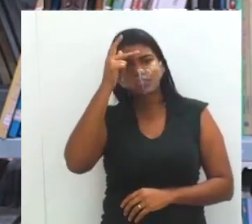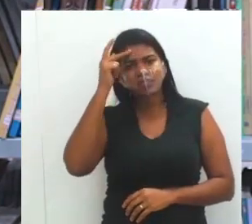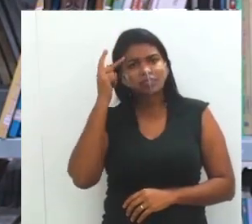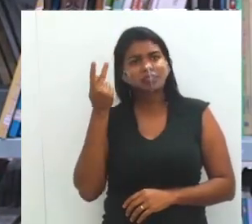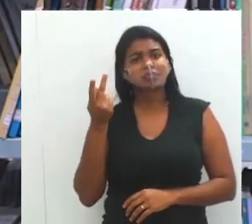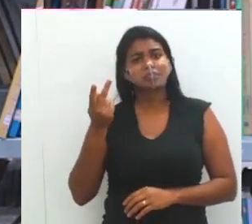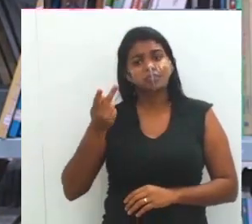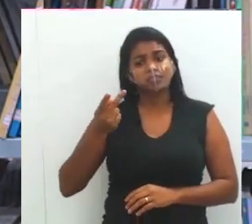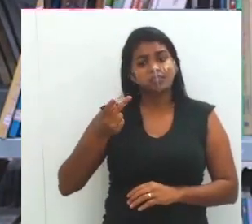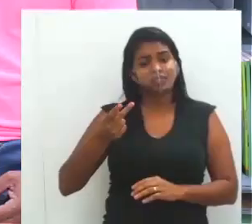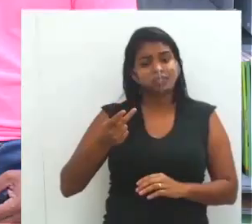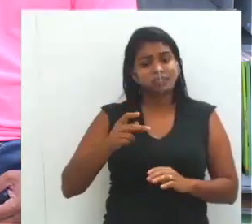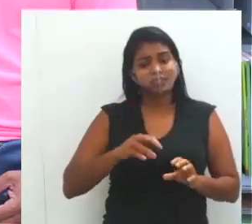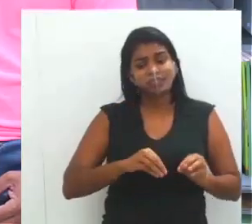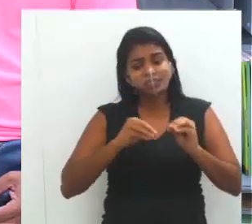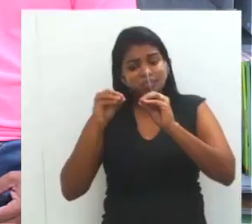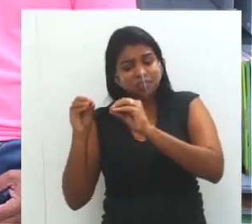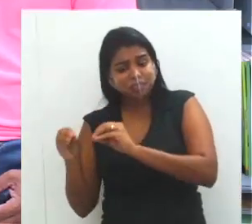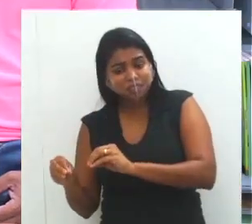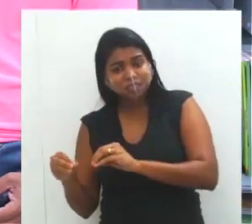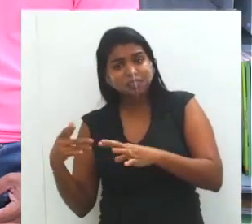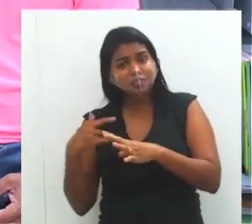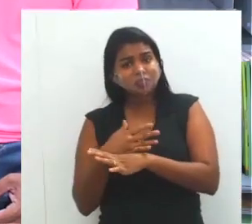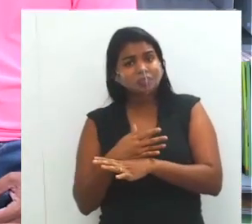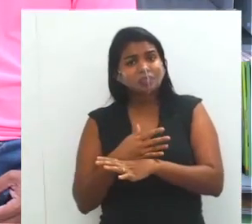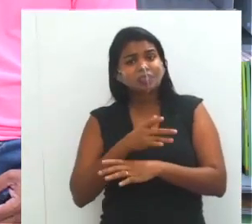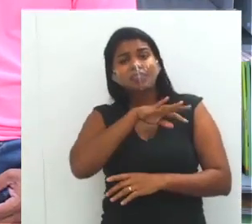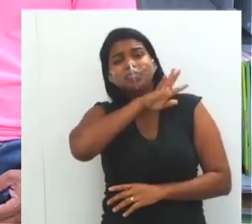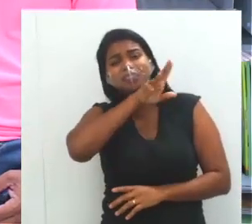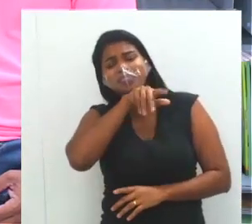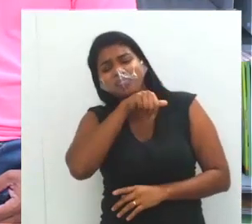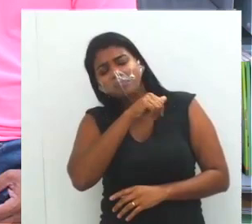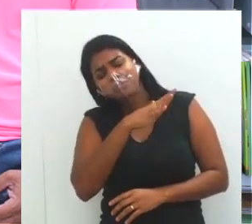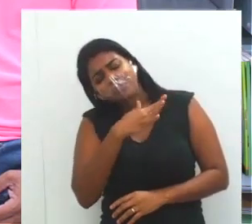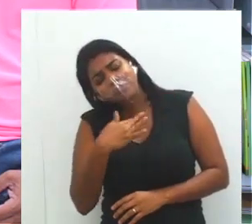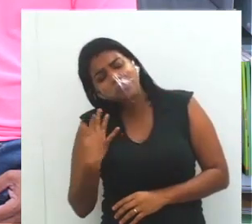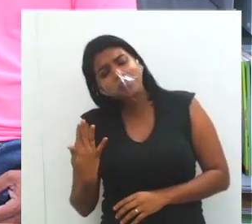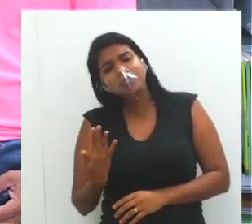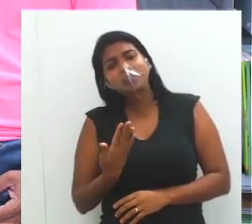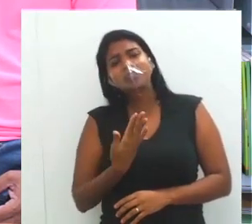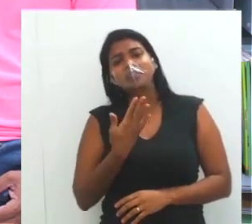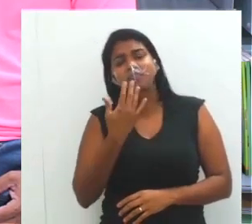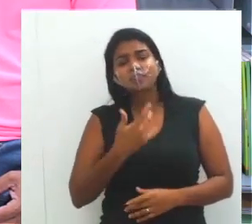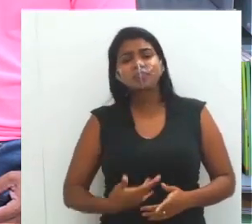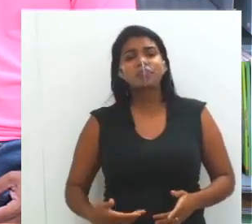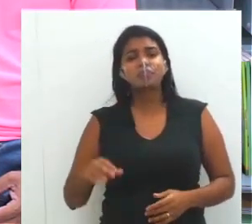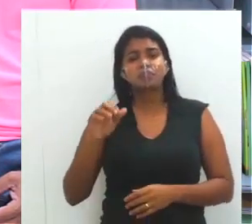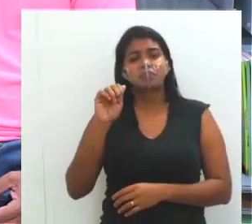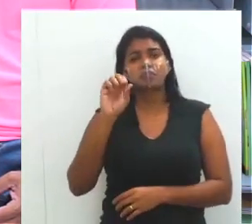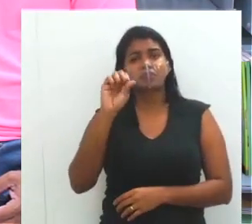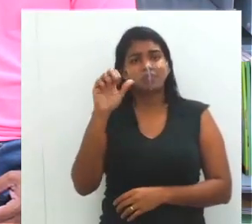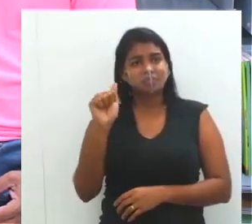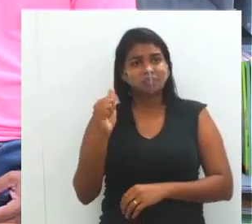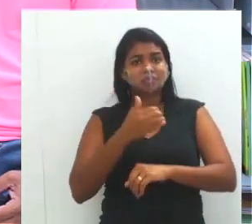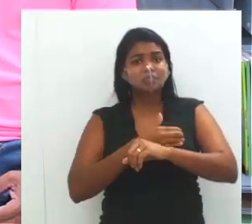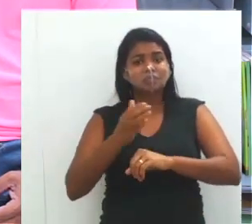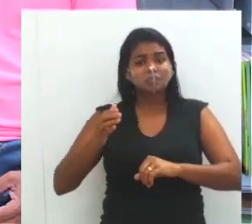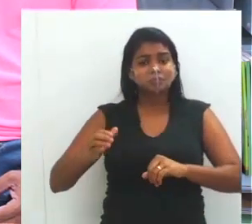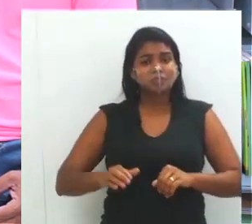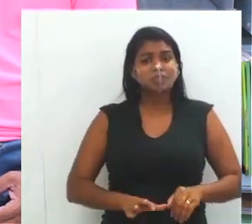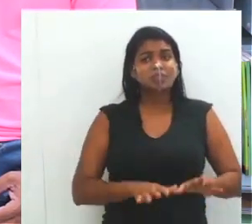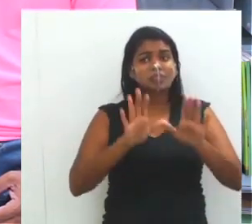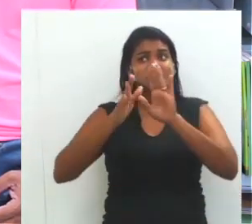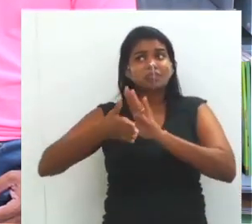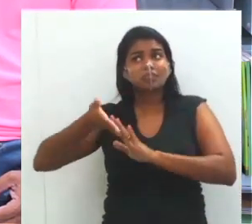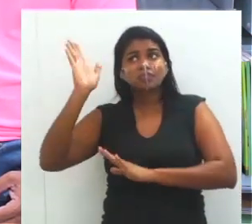retirantes, a seca, a saída de sua terra, os animais que morrem, a asa branca, quando a asa branca voa, sai